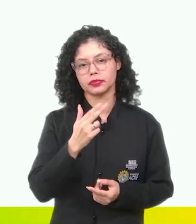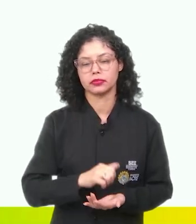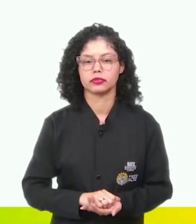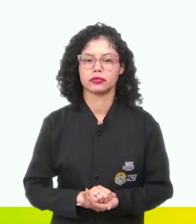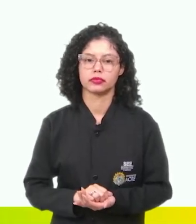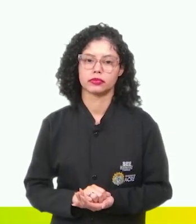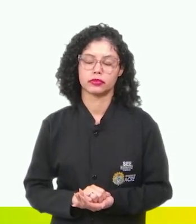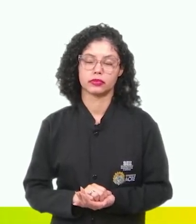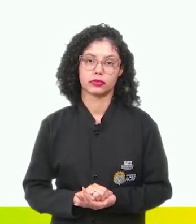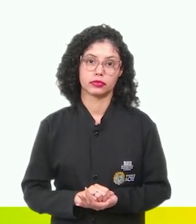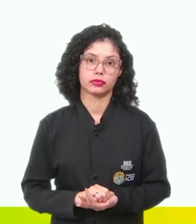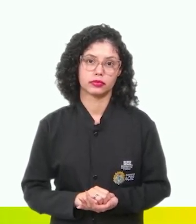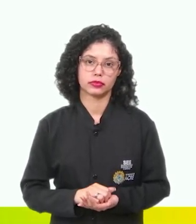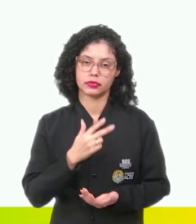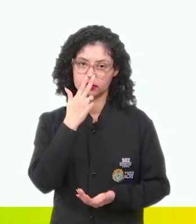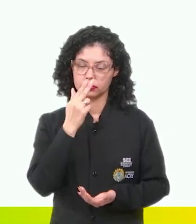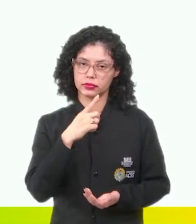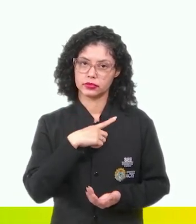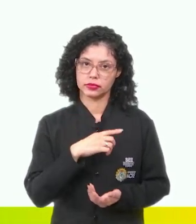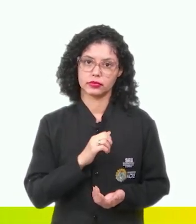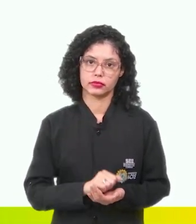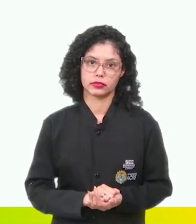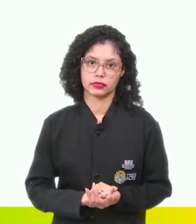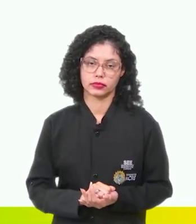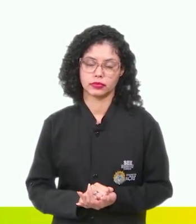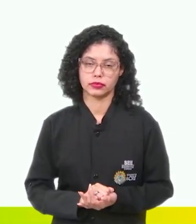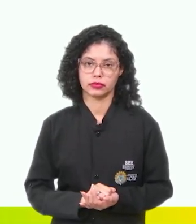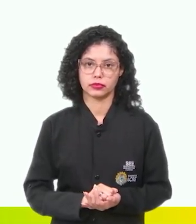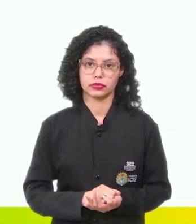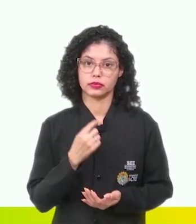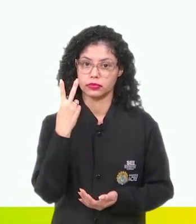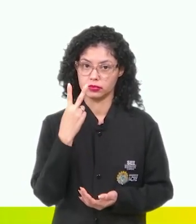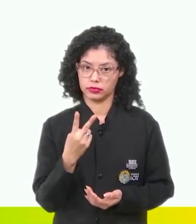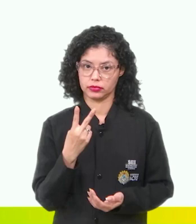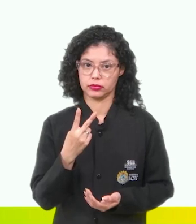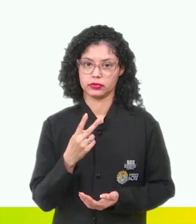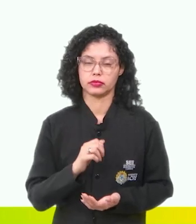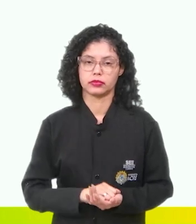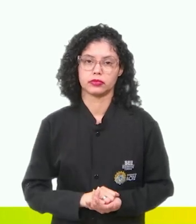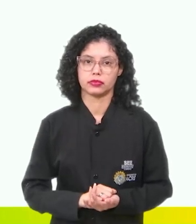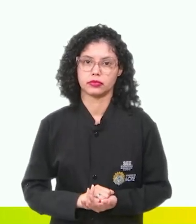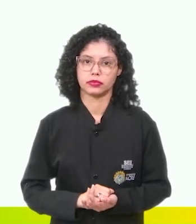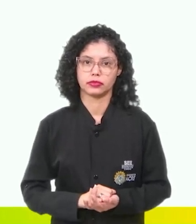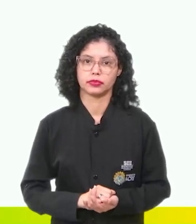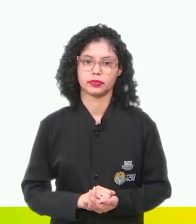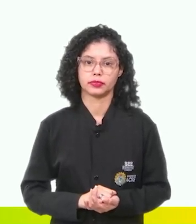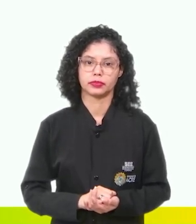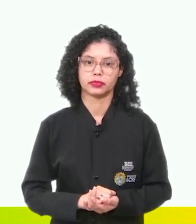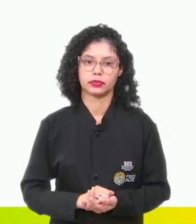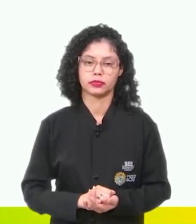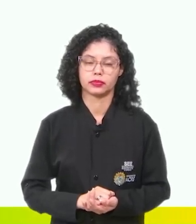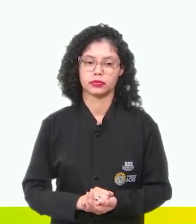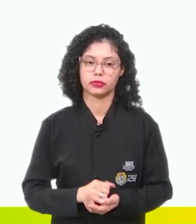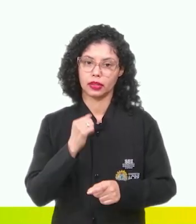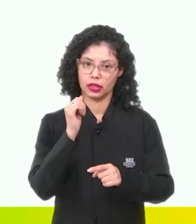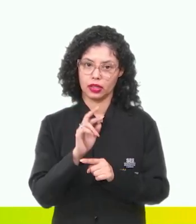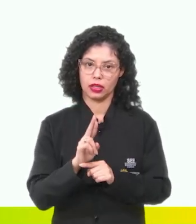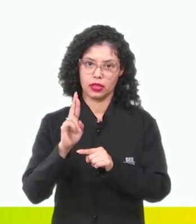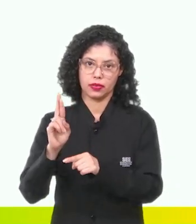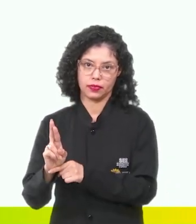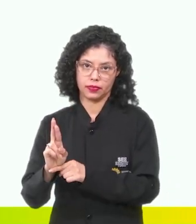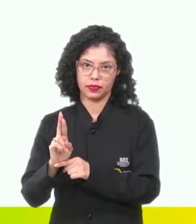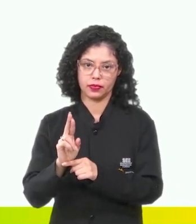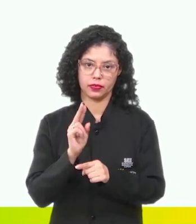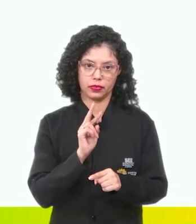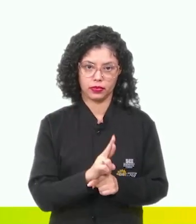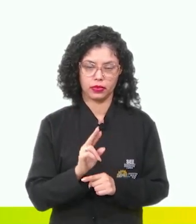pessoal? Quantas vezes está aparecendo o Vzão, Vzinho? 2 vezes, olha só. Rzão, Rzinho.